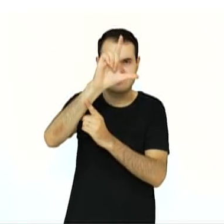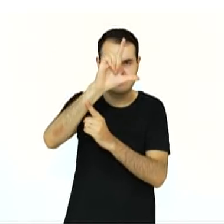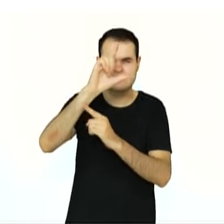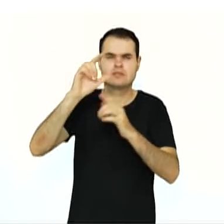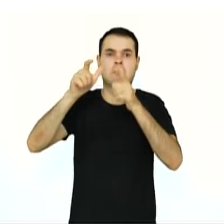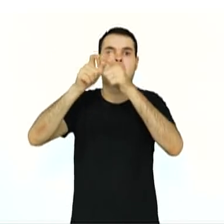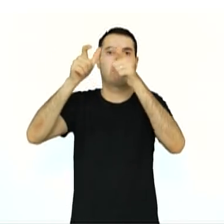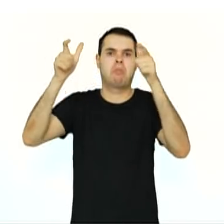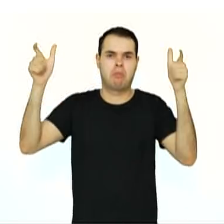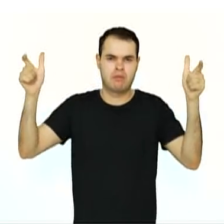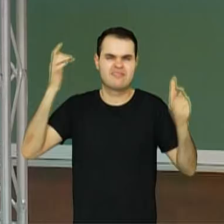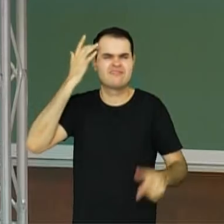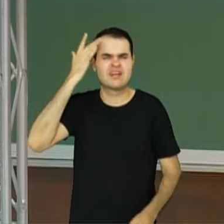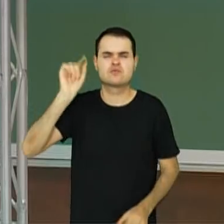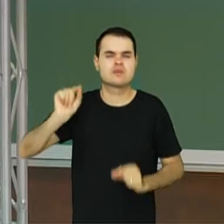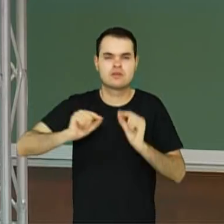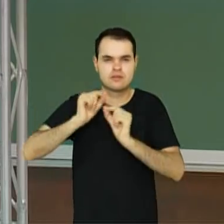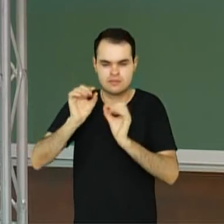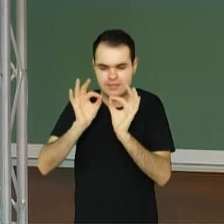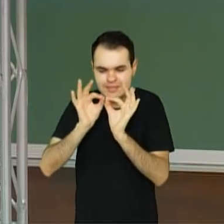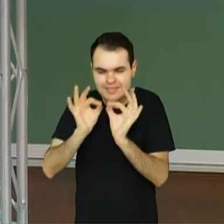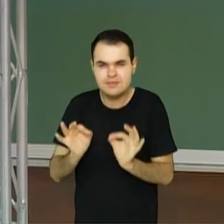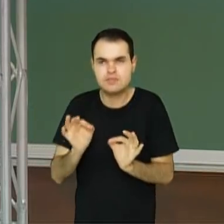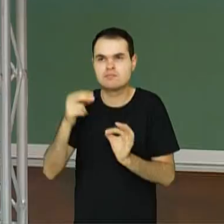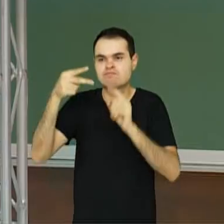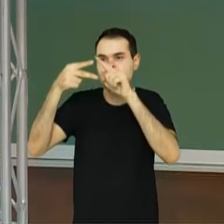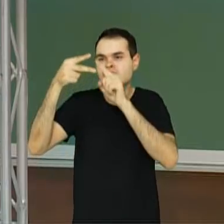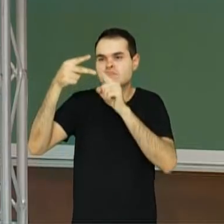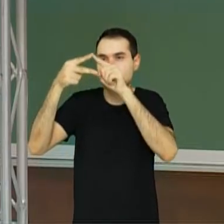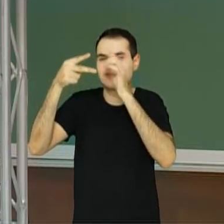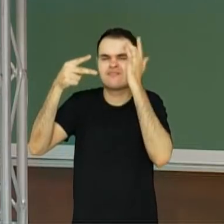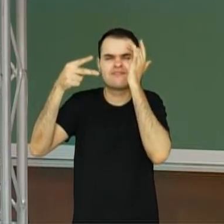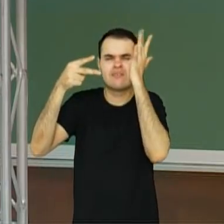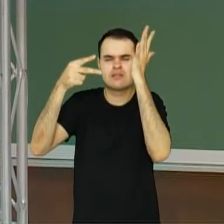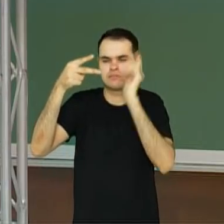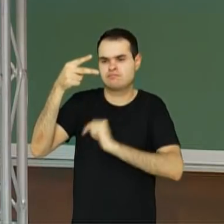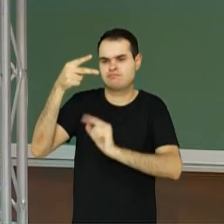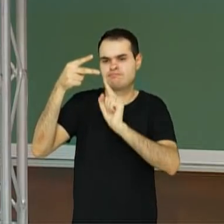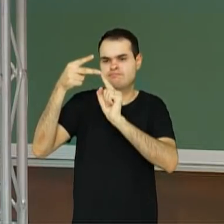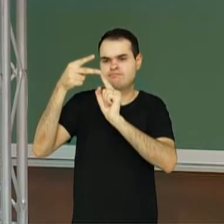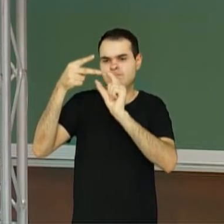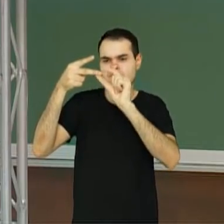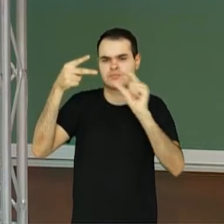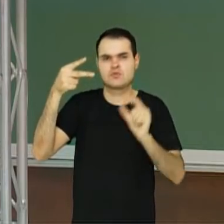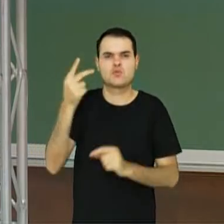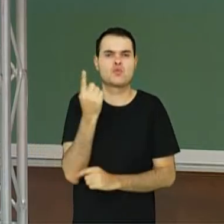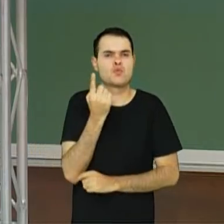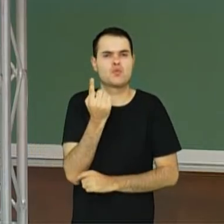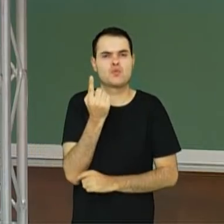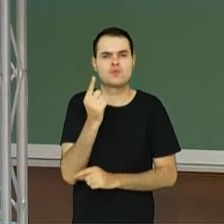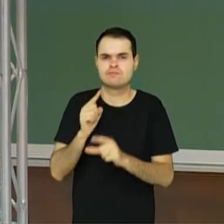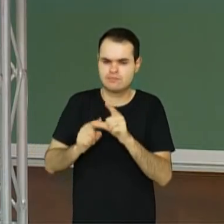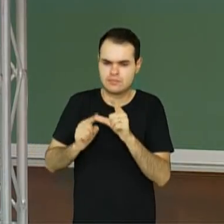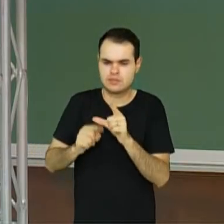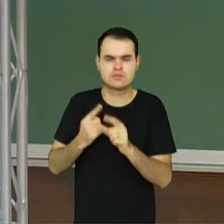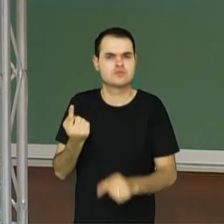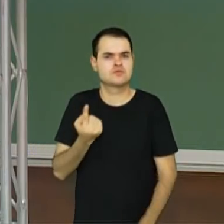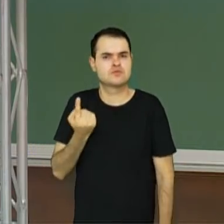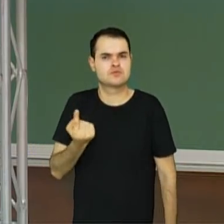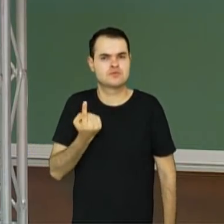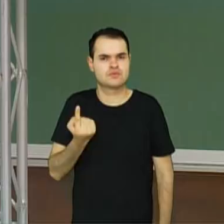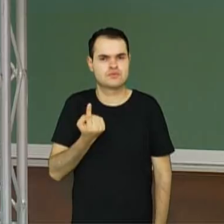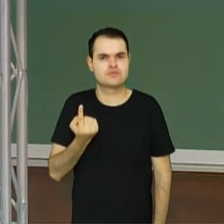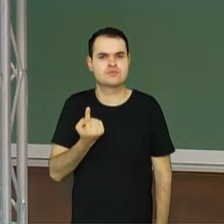que ficaria mais fácil se a gente escolhesse o quê? Se a gente escolhesse uma equação com uma incógnita que estivesse de